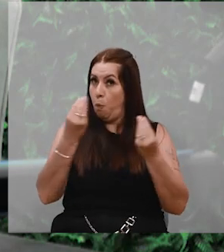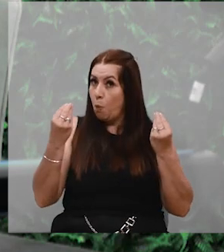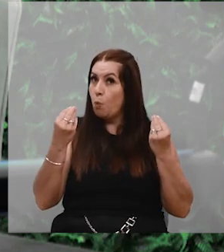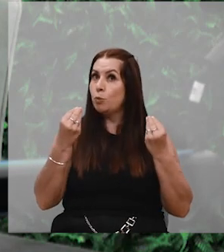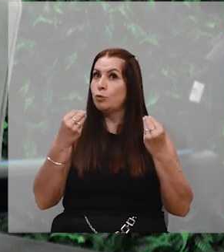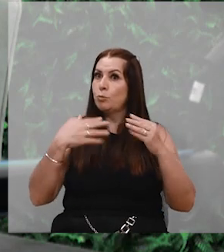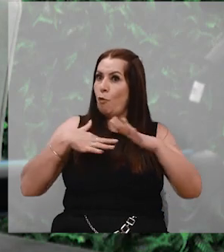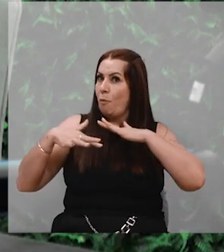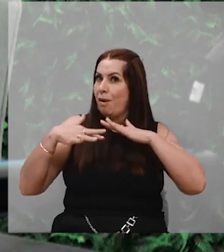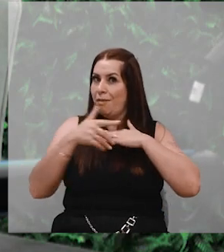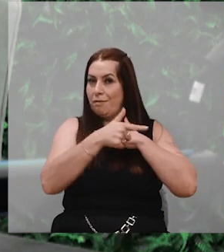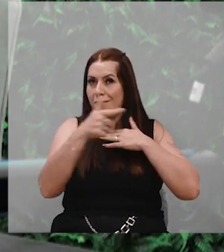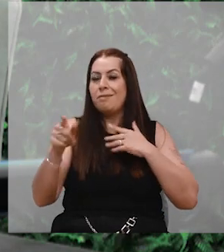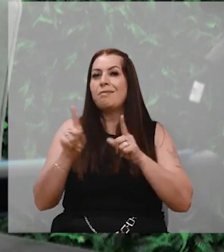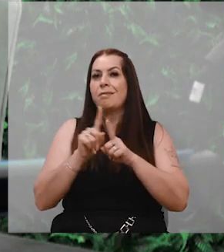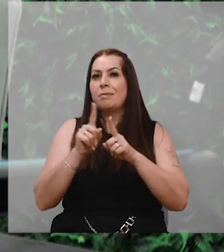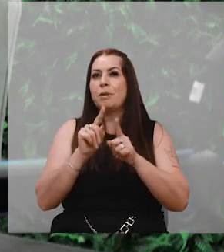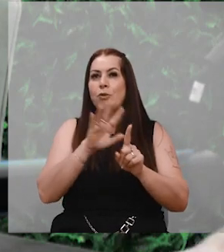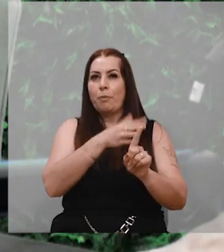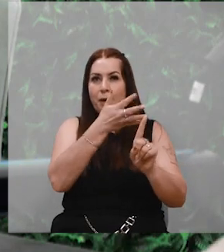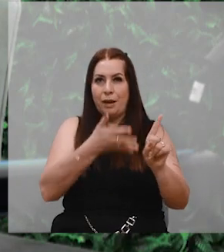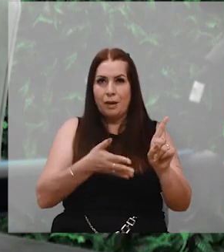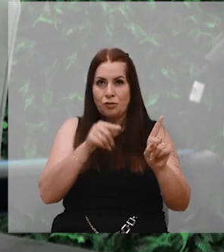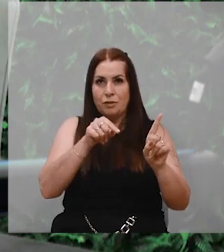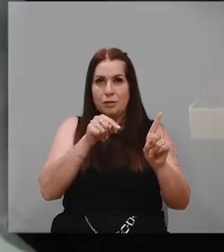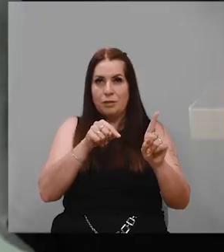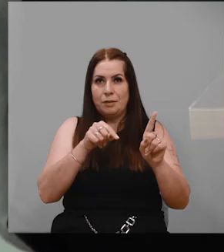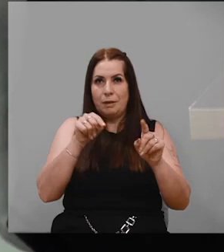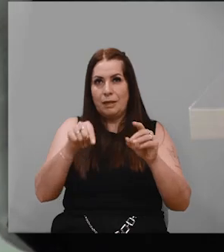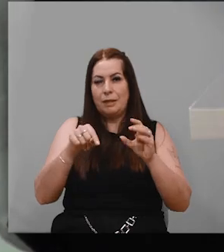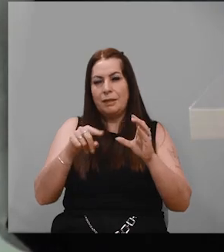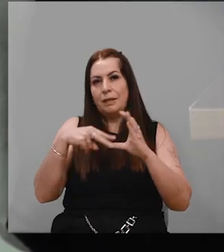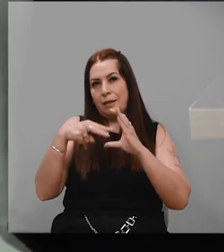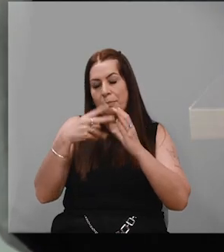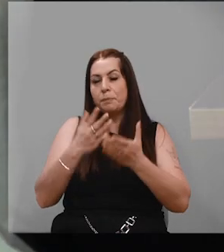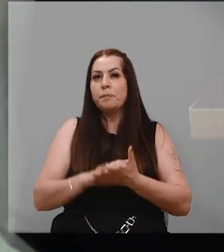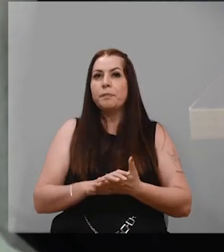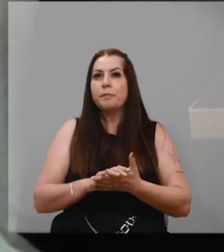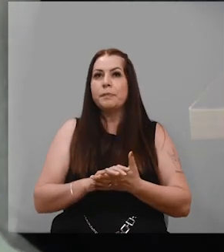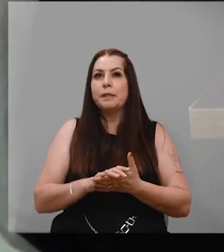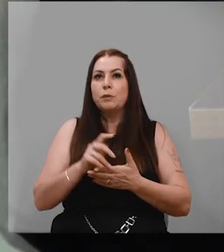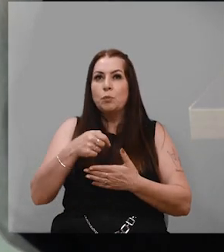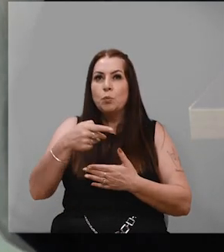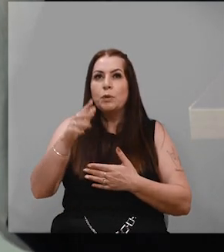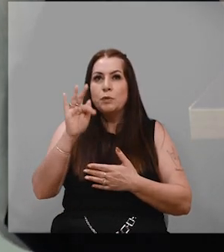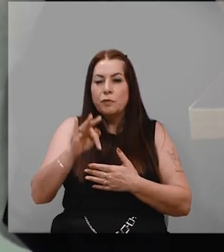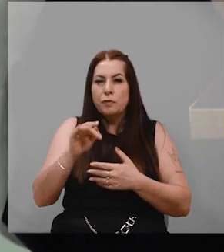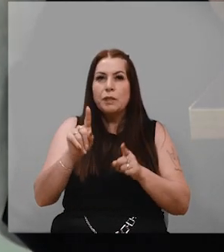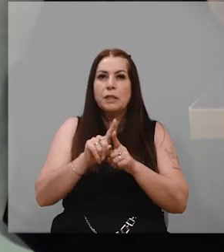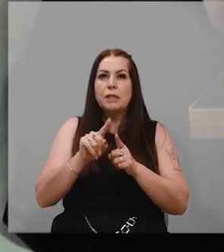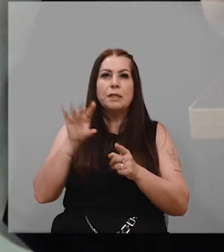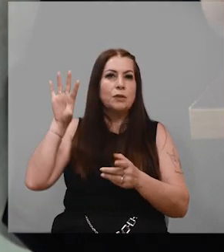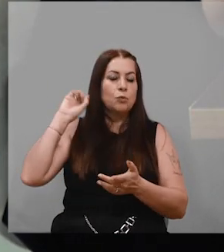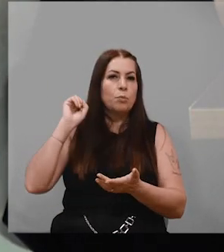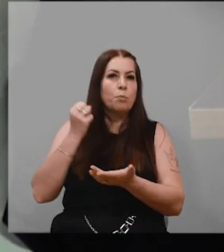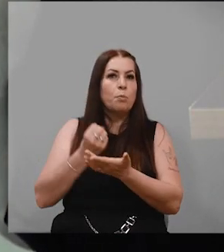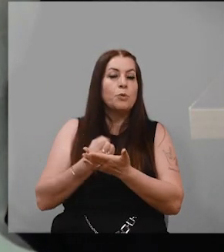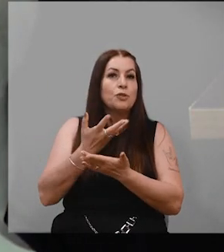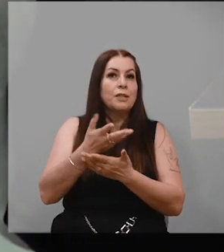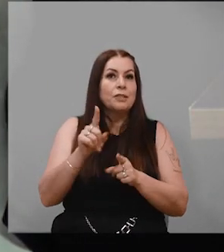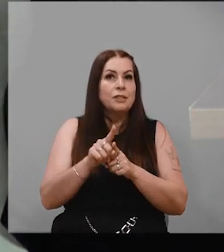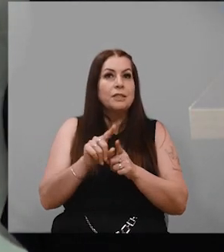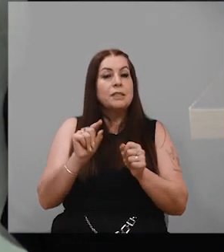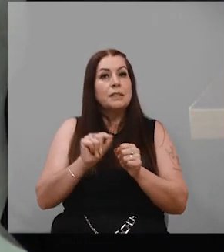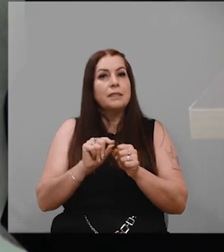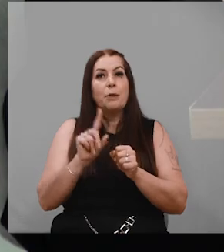bastante movimentado nessa questão também de homenagens aqui para o nosso Legislativo. A gente está se encaminhando para o nosso final do podcast aqui,